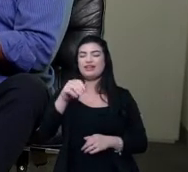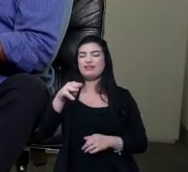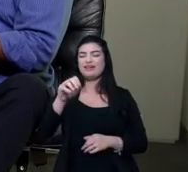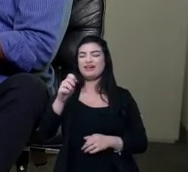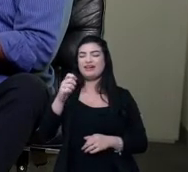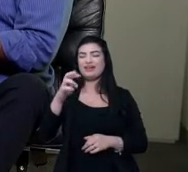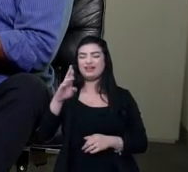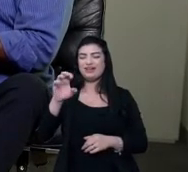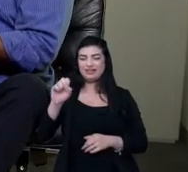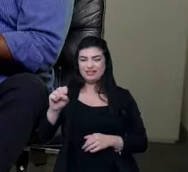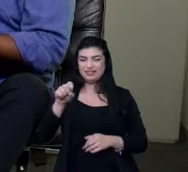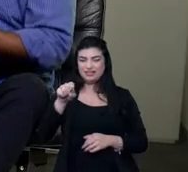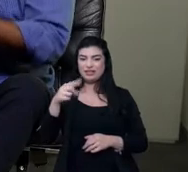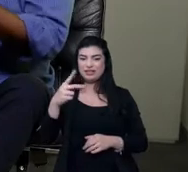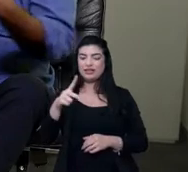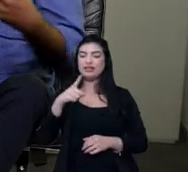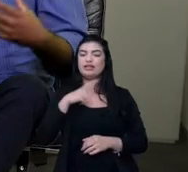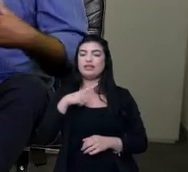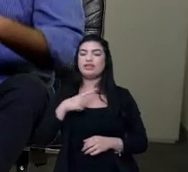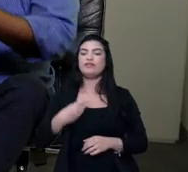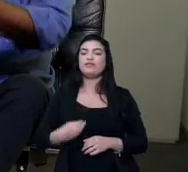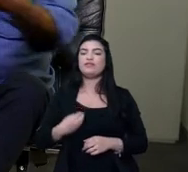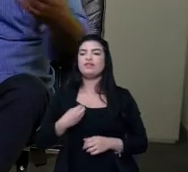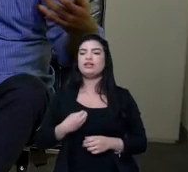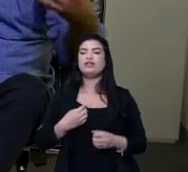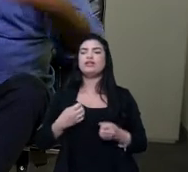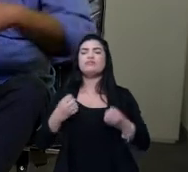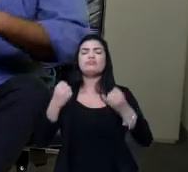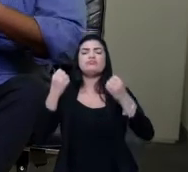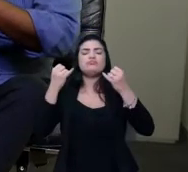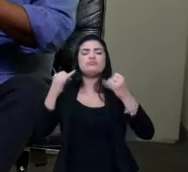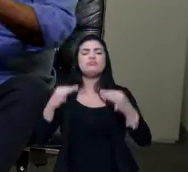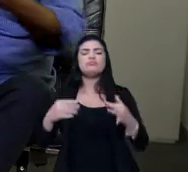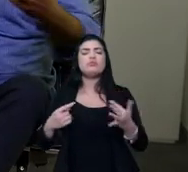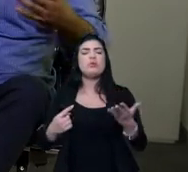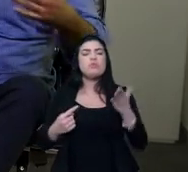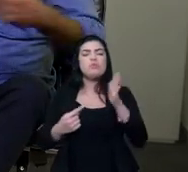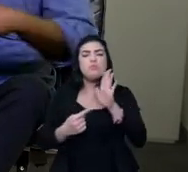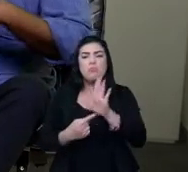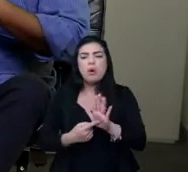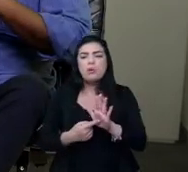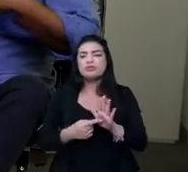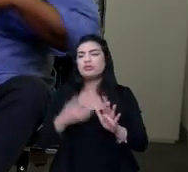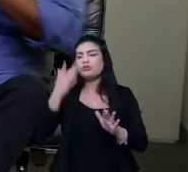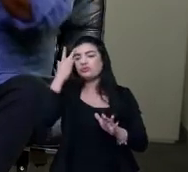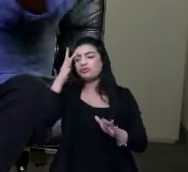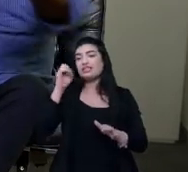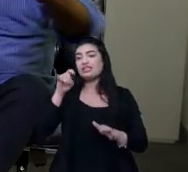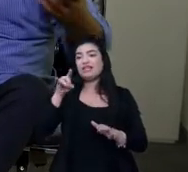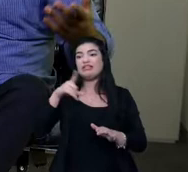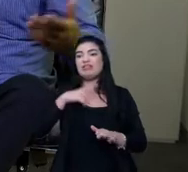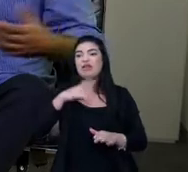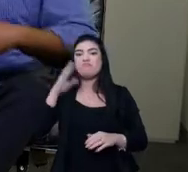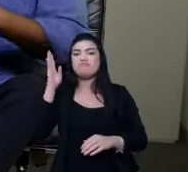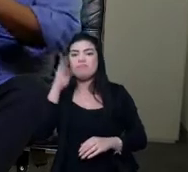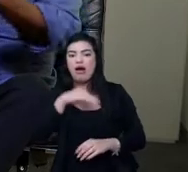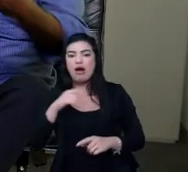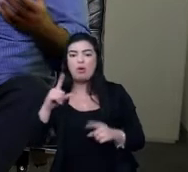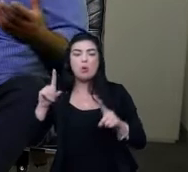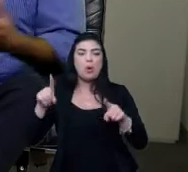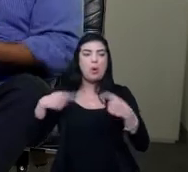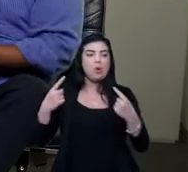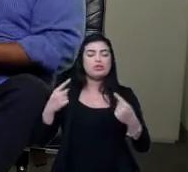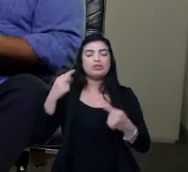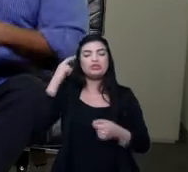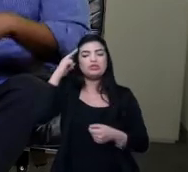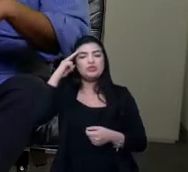Veredas. E aí ali tem um matuto diante, né, a gente não sabe se ele está diante do mal, se ele está diante de um sonho dele, de que seja